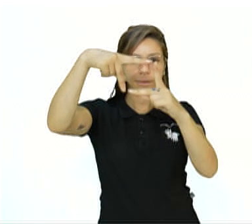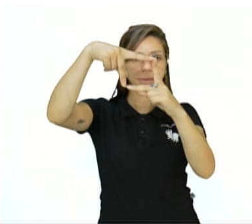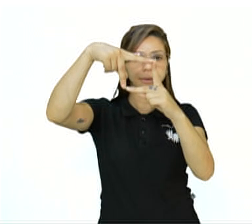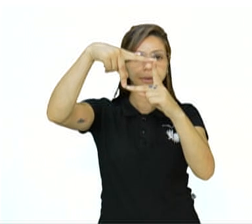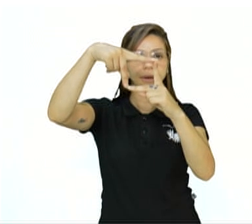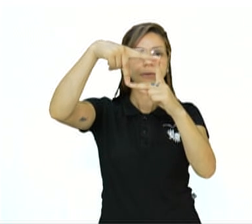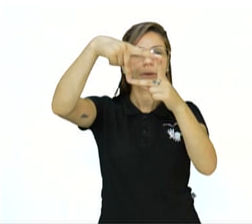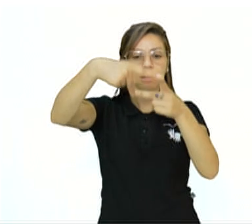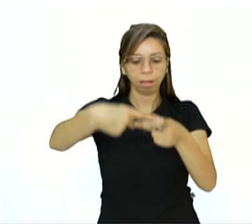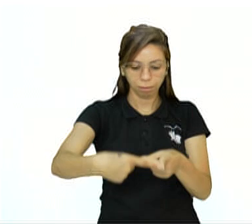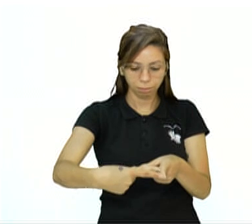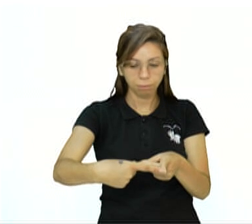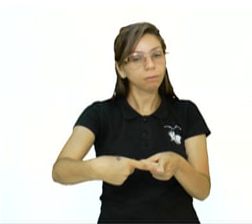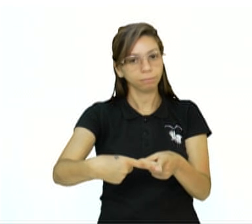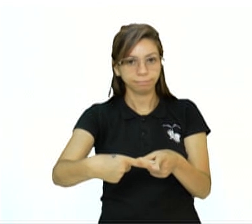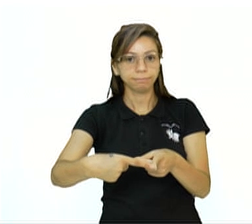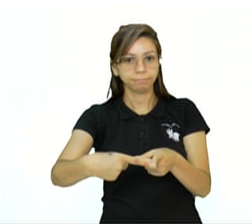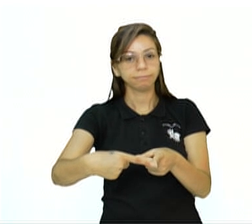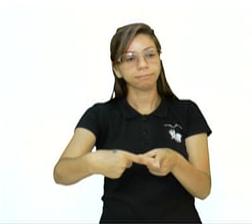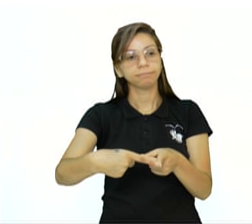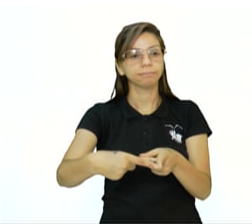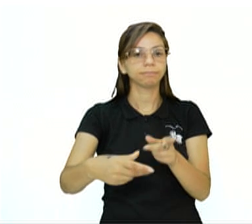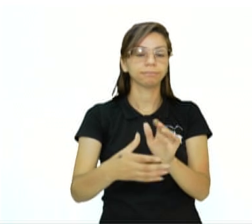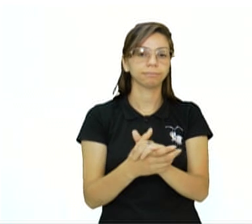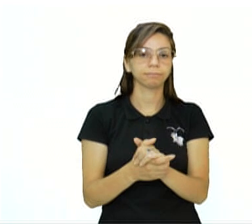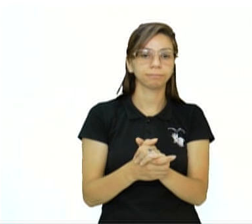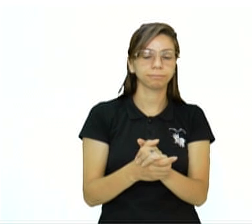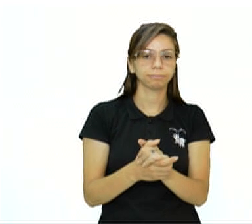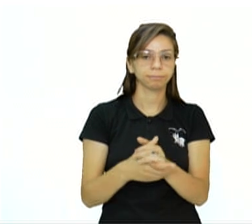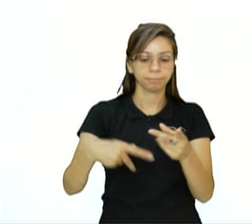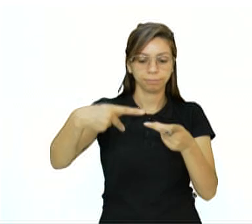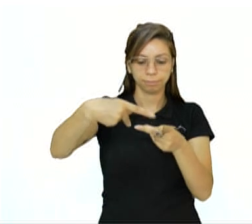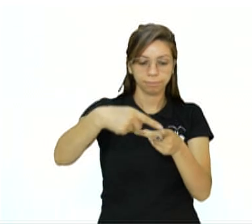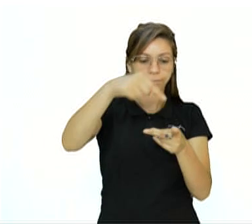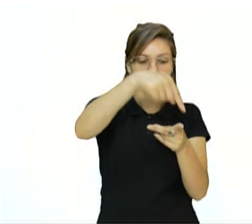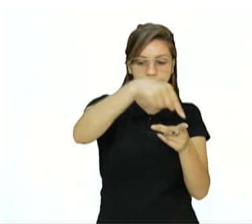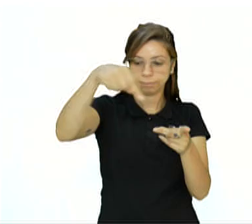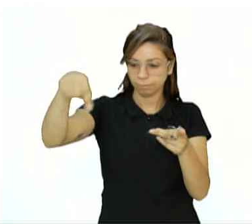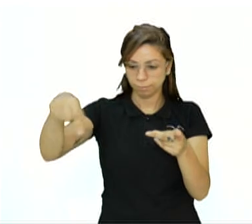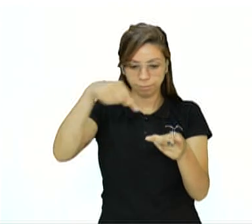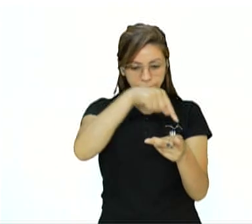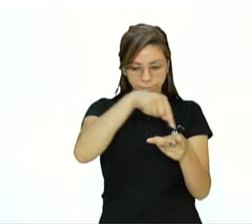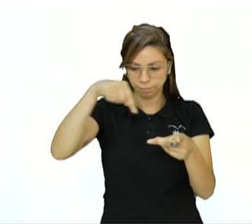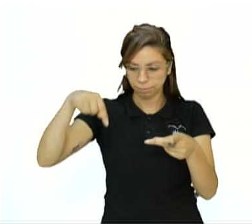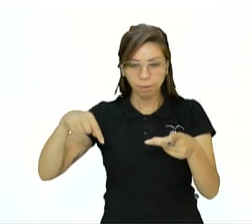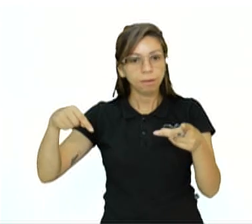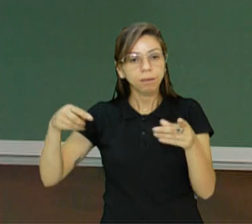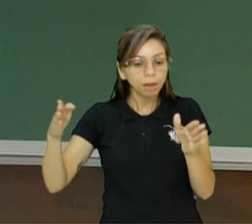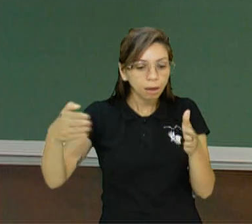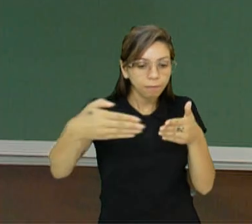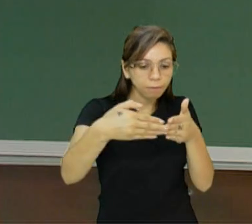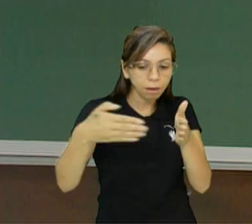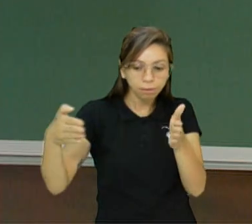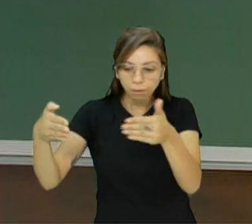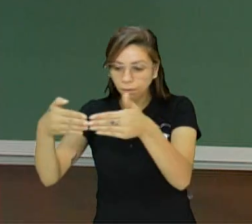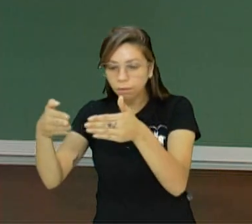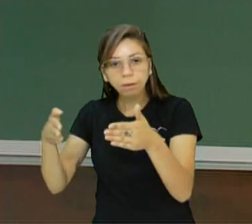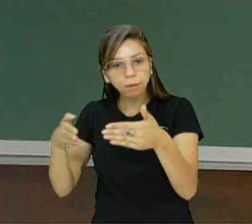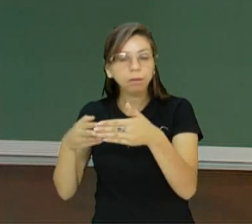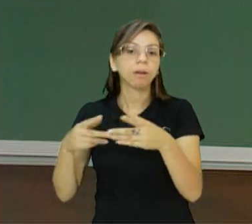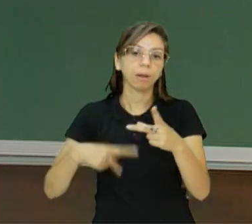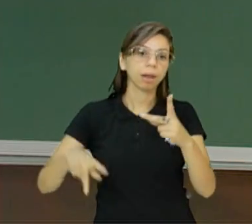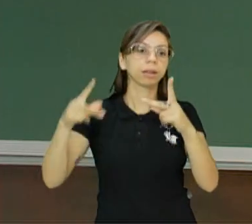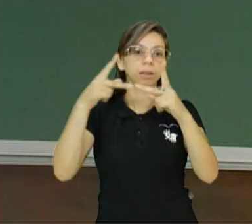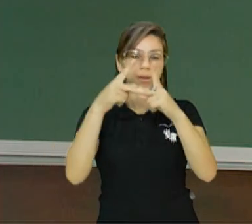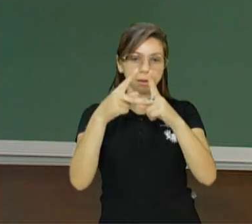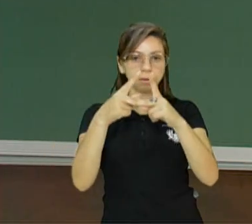de um quadrado. E as faces laterais que fecham a nossa pirâmide são triângulos.